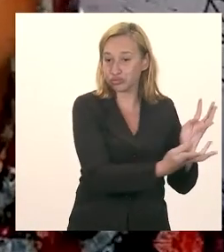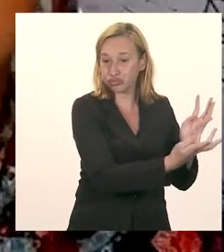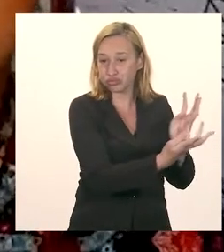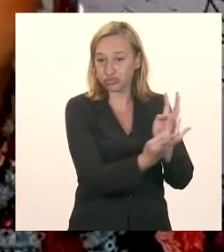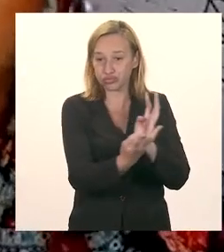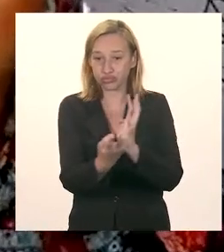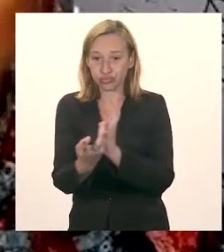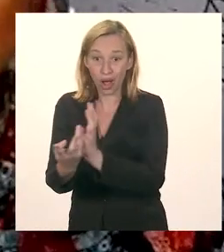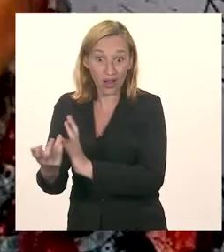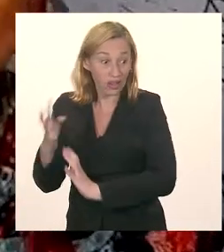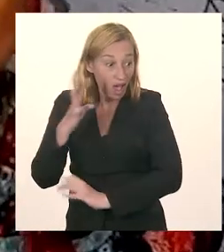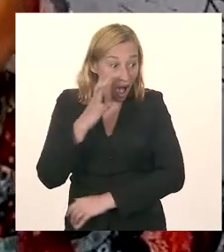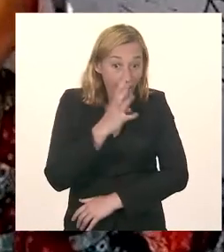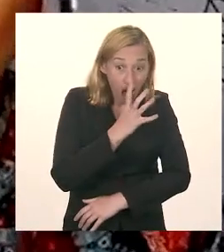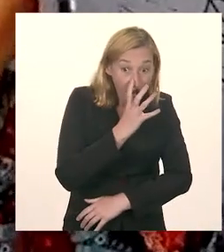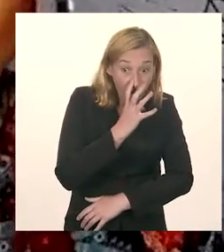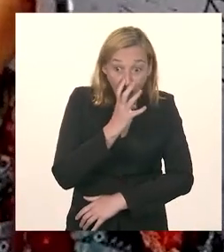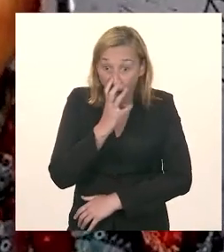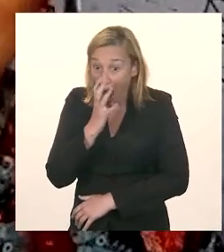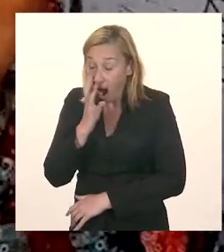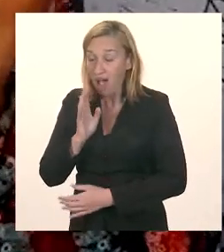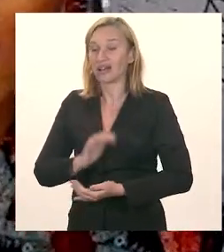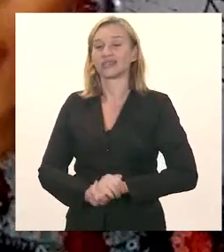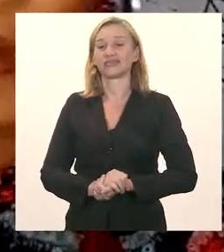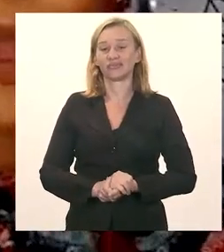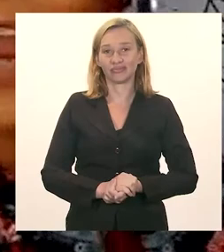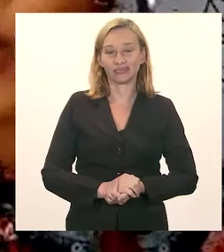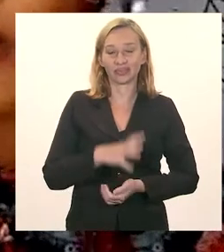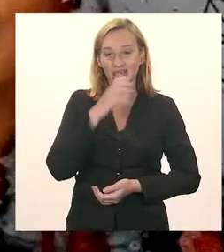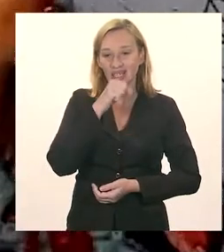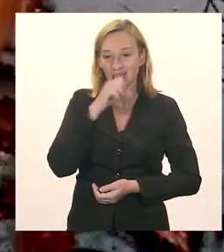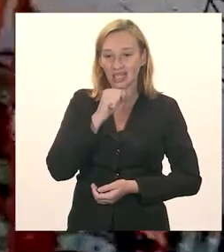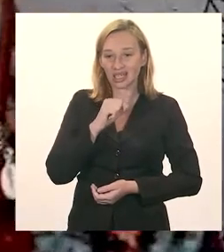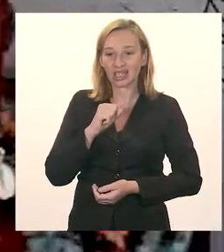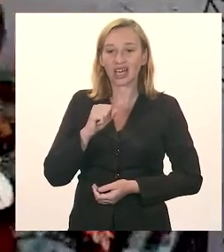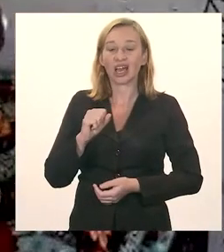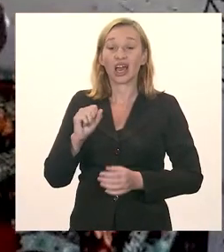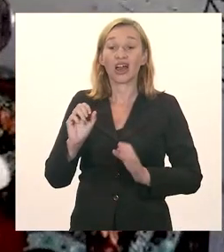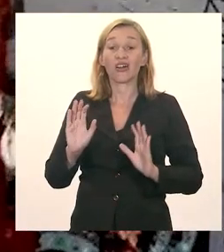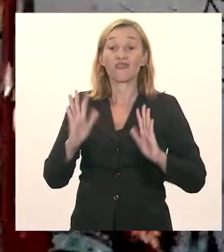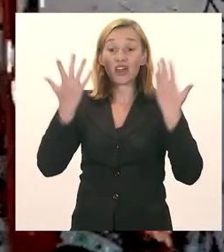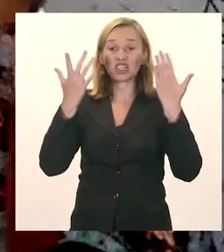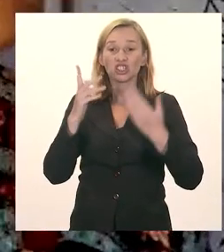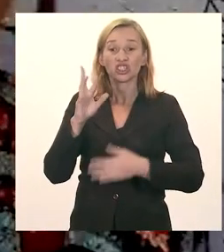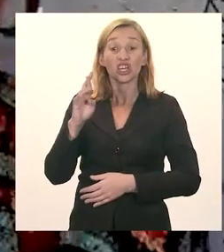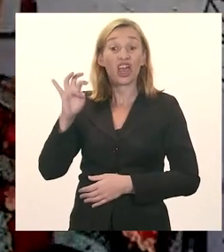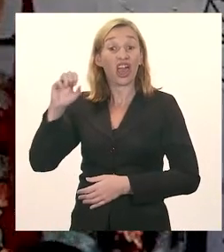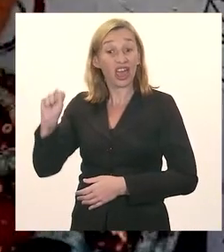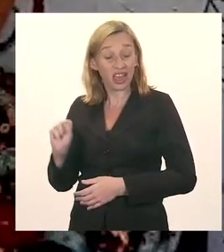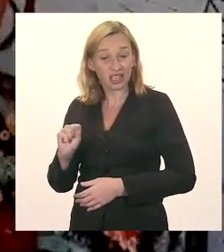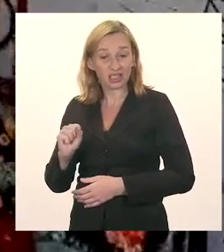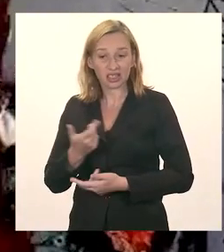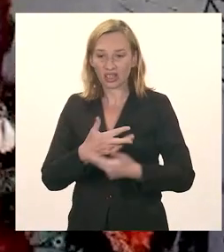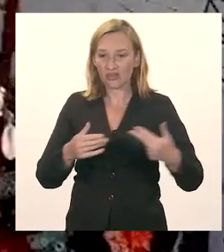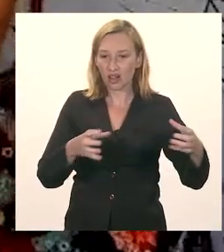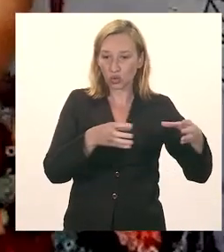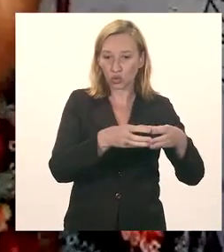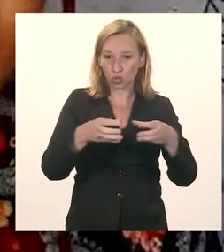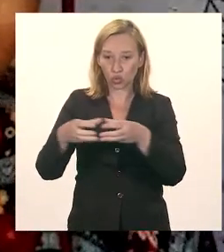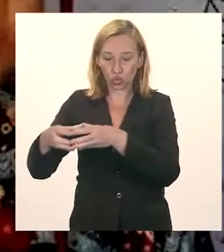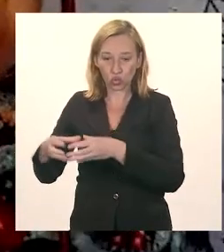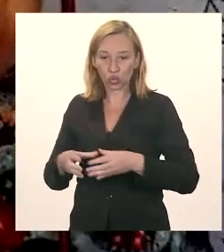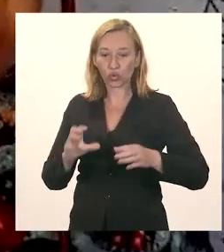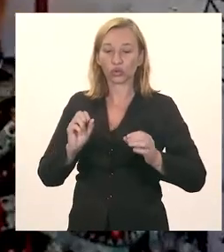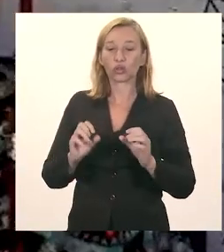os cortejos. Porque no Encontro Cultural das Laranjeiras, que é a comemoração da Festa de Reis, é onde tem um cortejo por vários